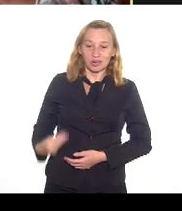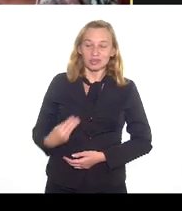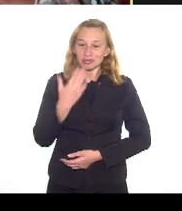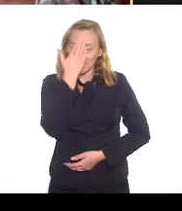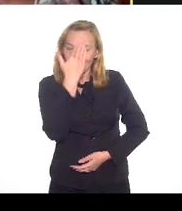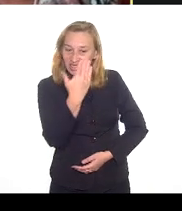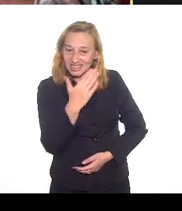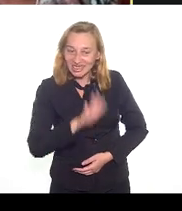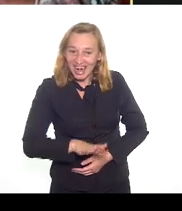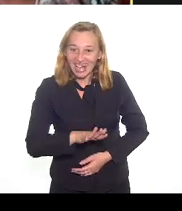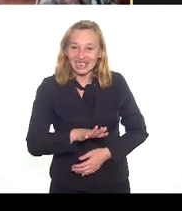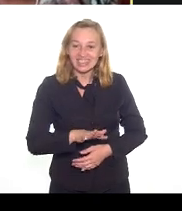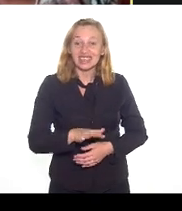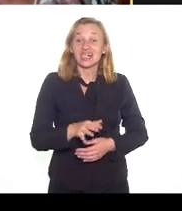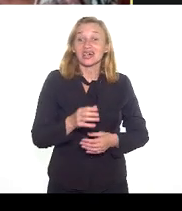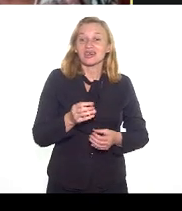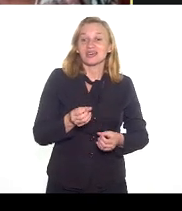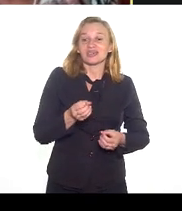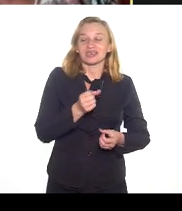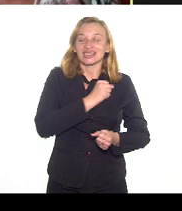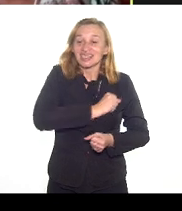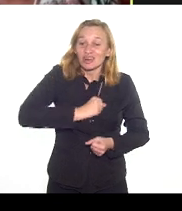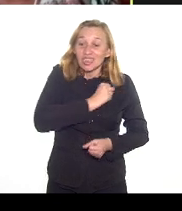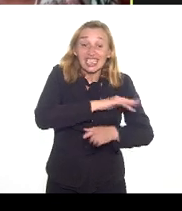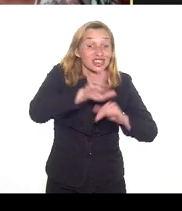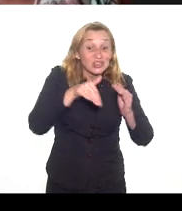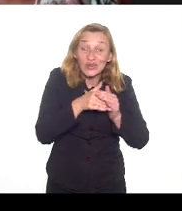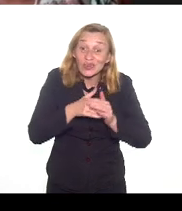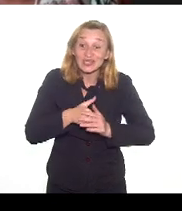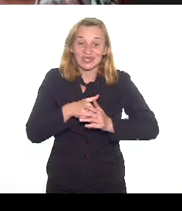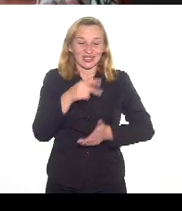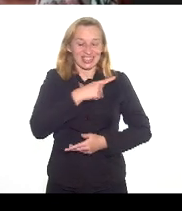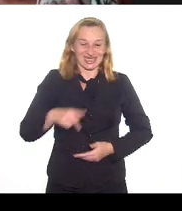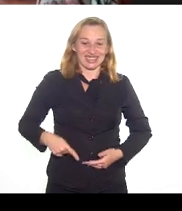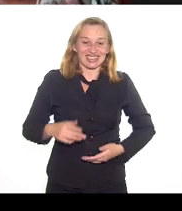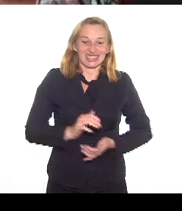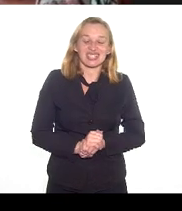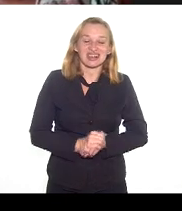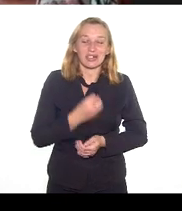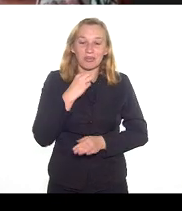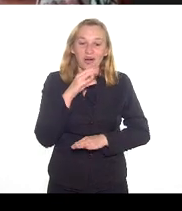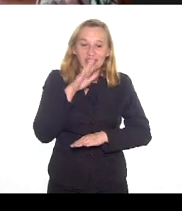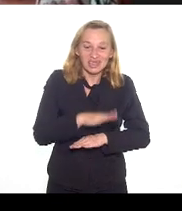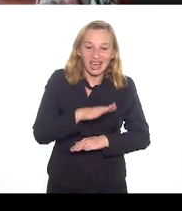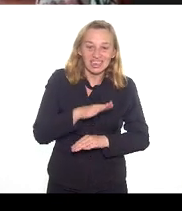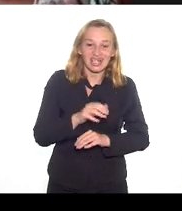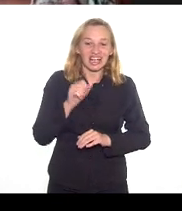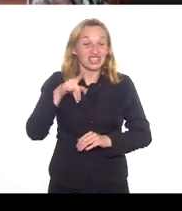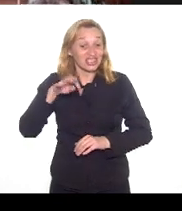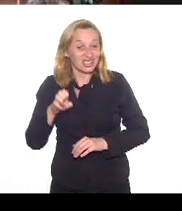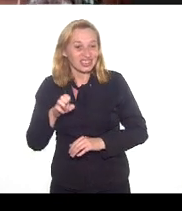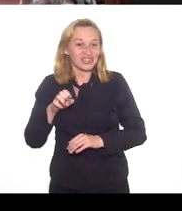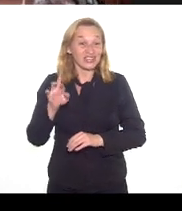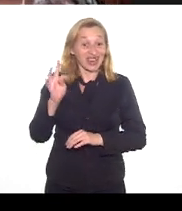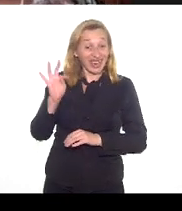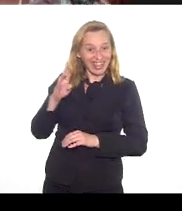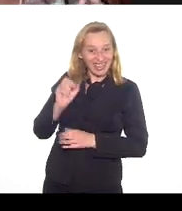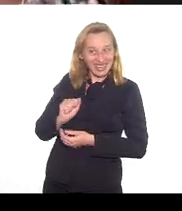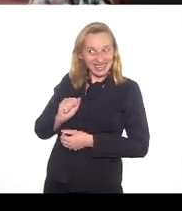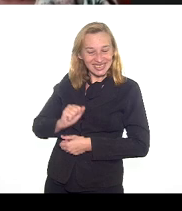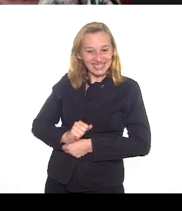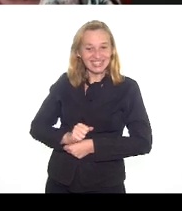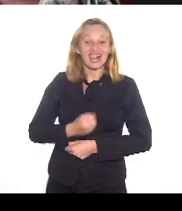de todo mundo. Até quem aperreia nosso juízo. Estou com saudade. Boa tarde, Alexandre Freitas.